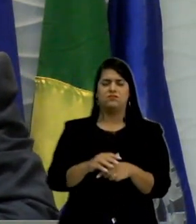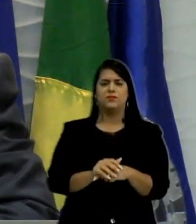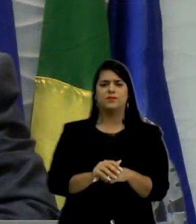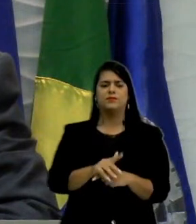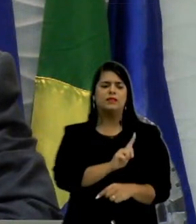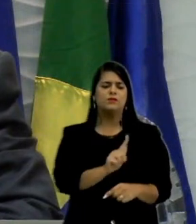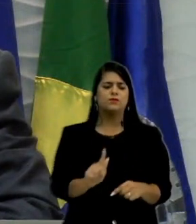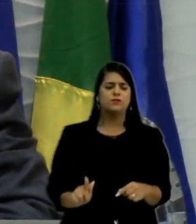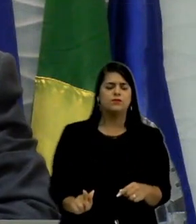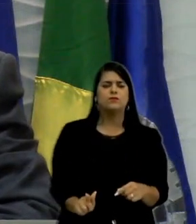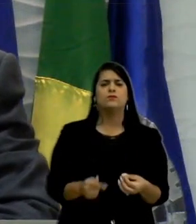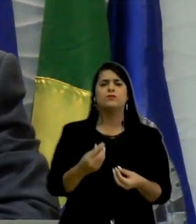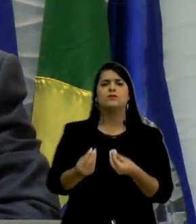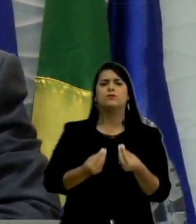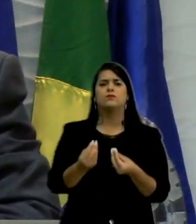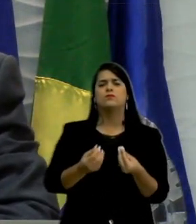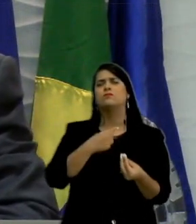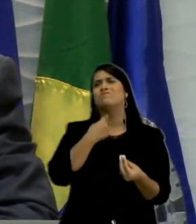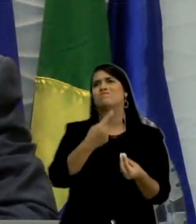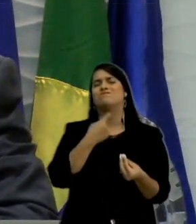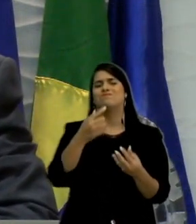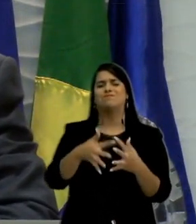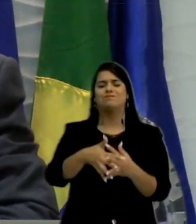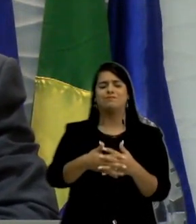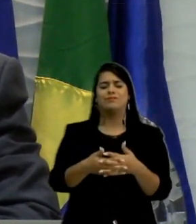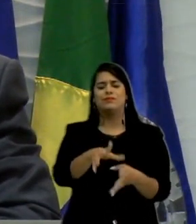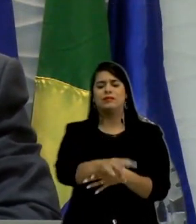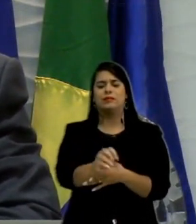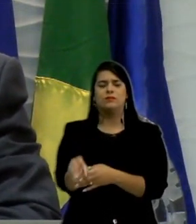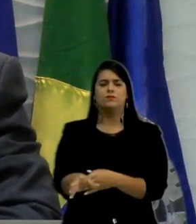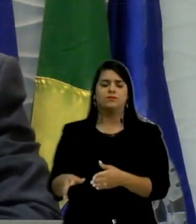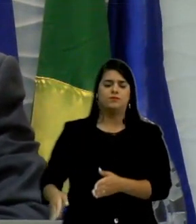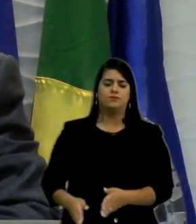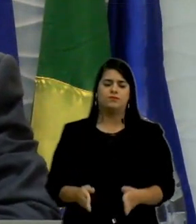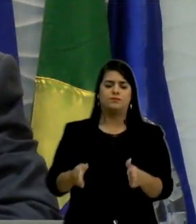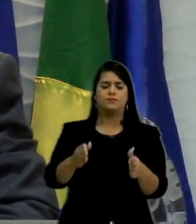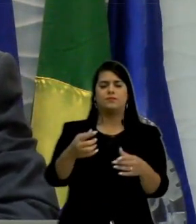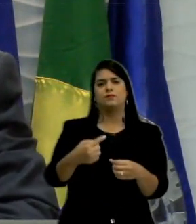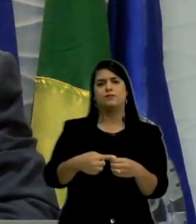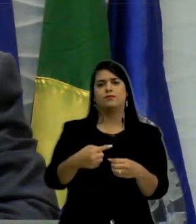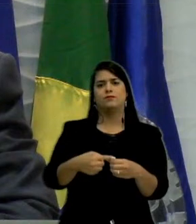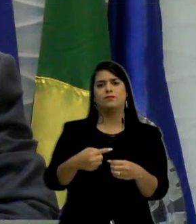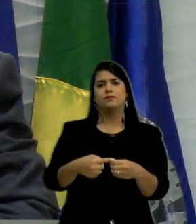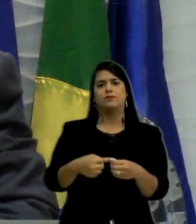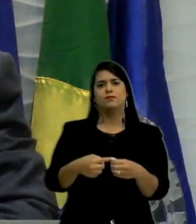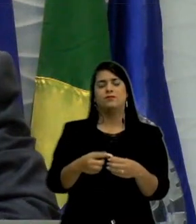governo que não consegue passar máquinas nas estradas do município.